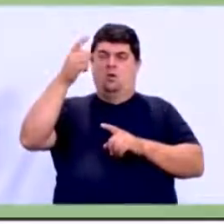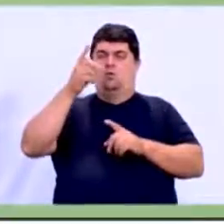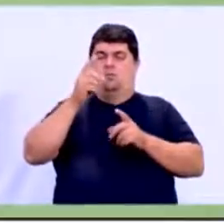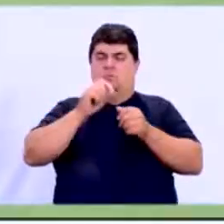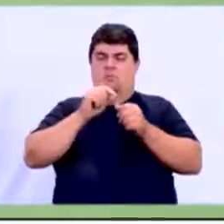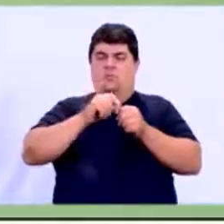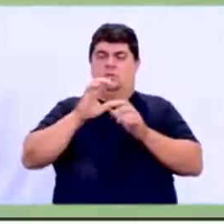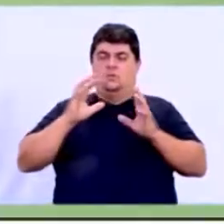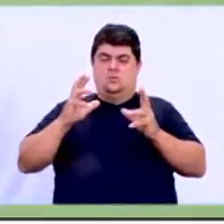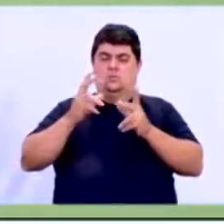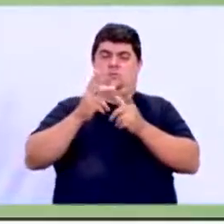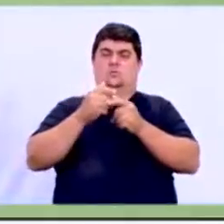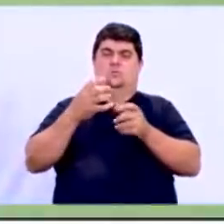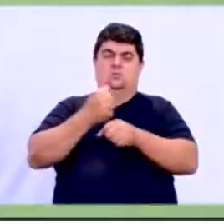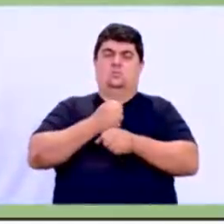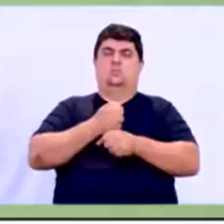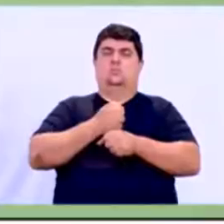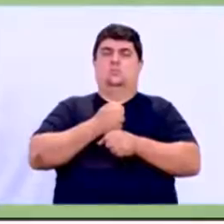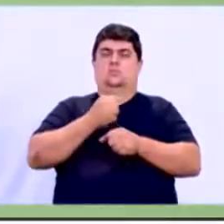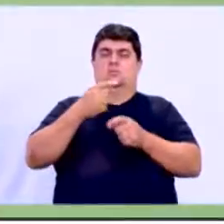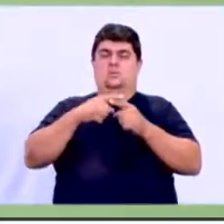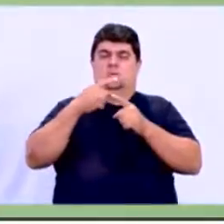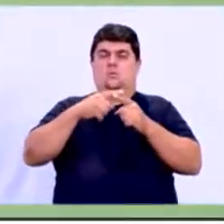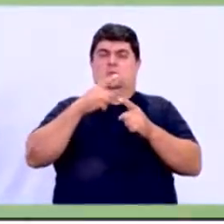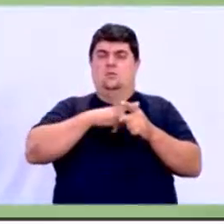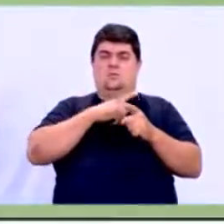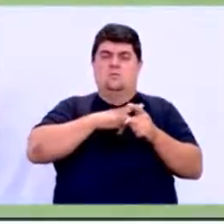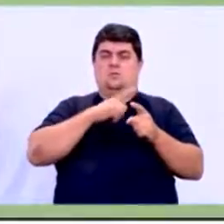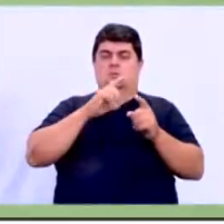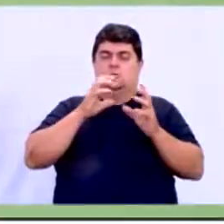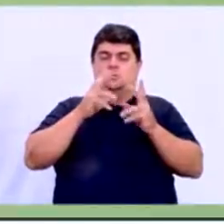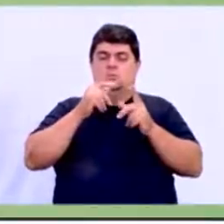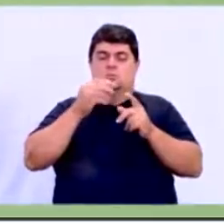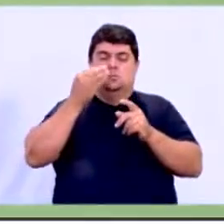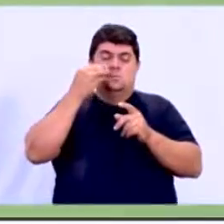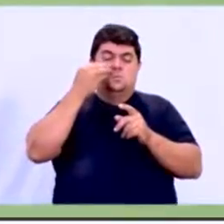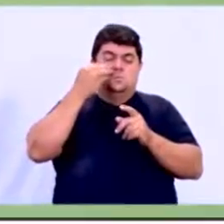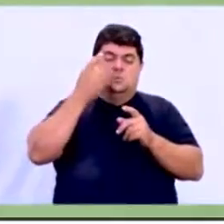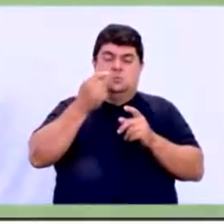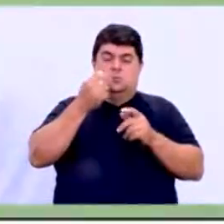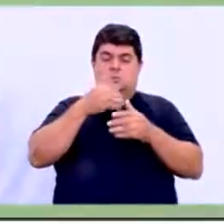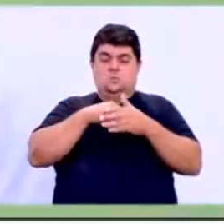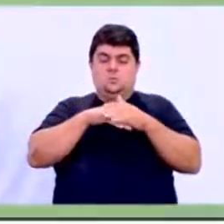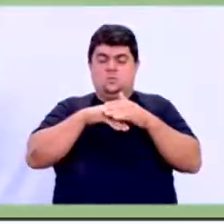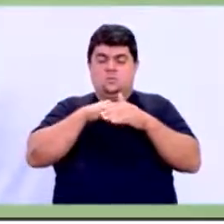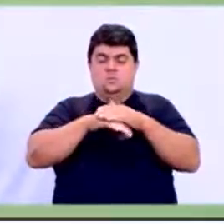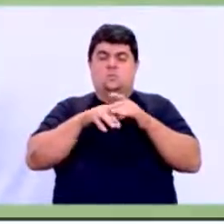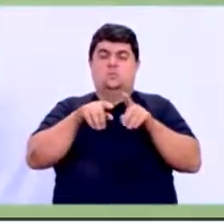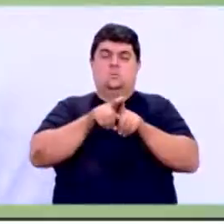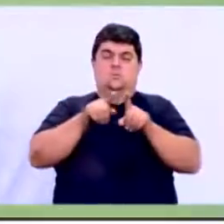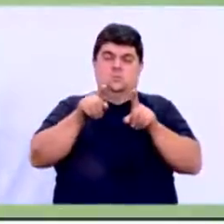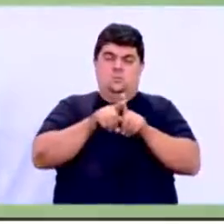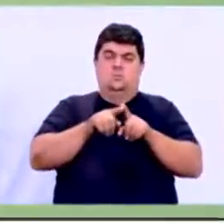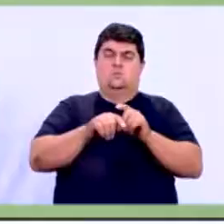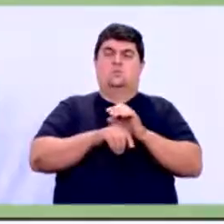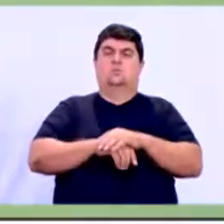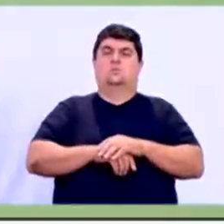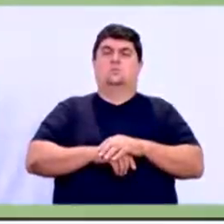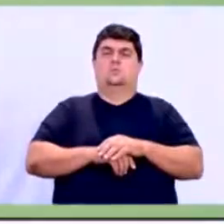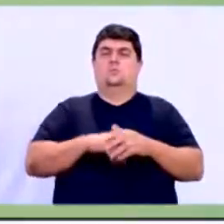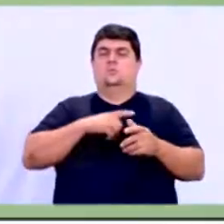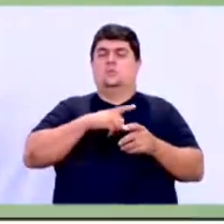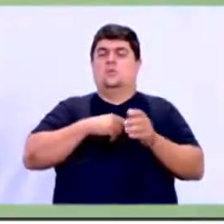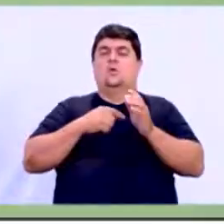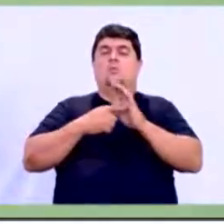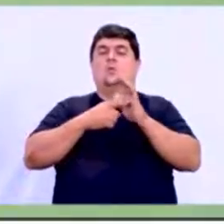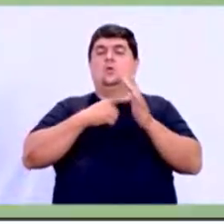projeções financeiras, que seria então a mensuração de gastos, ganhos e aplicações financeiras. Indica também